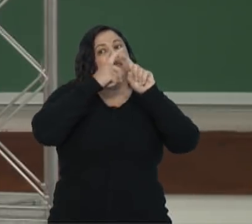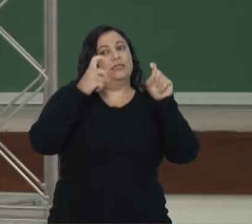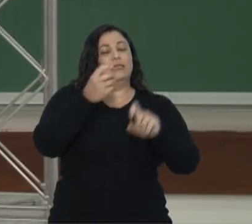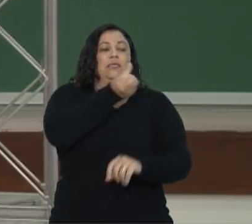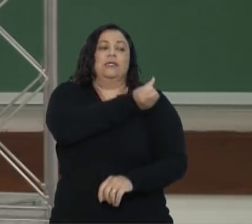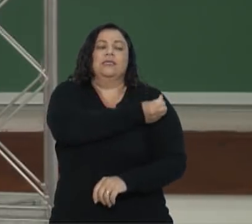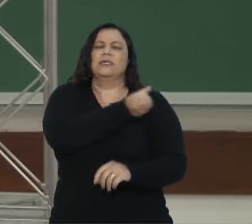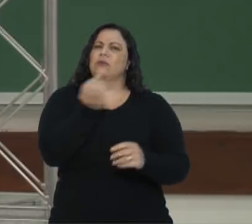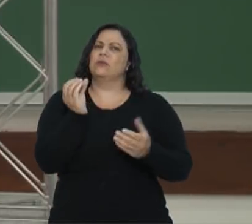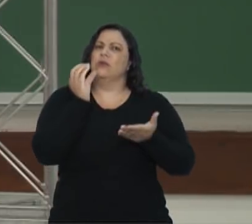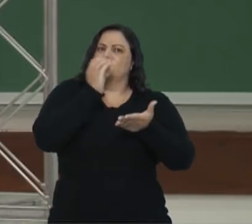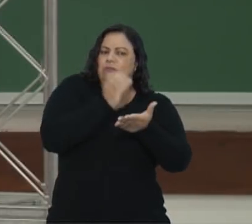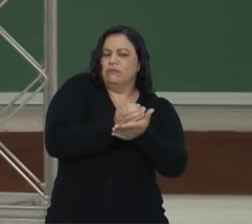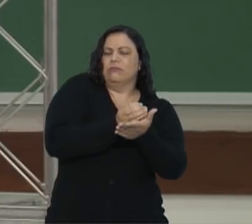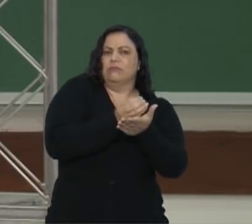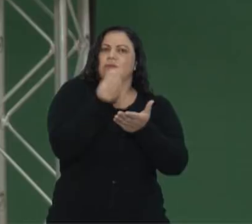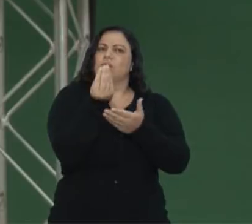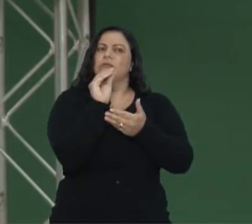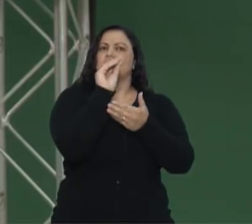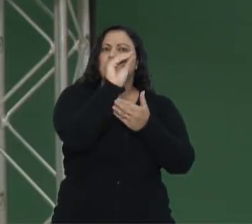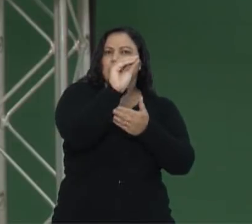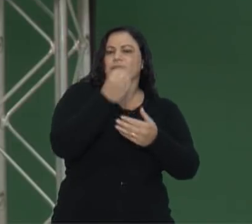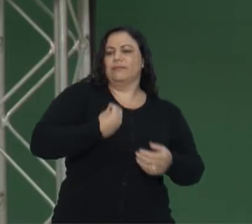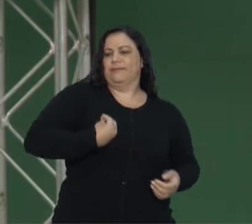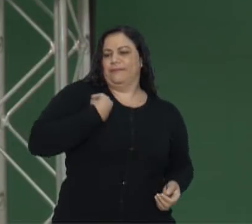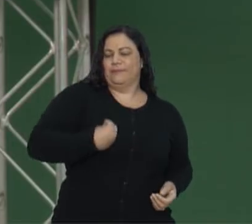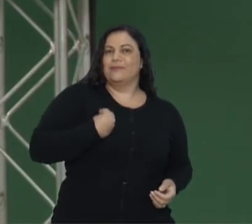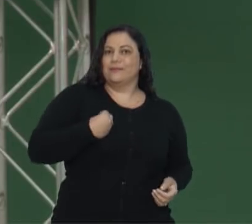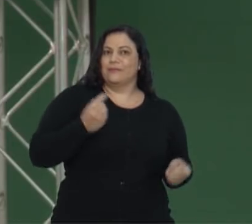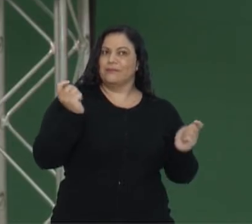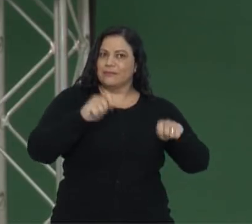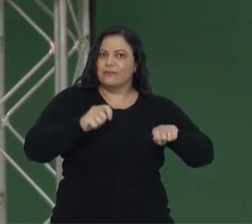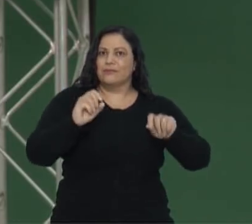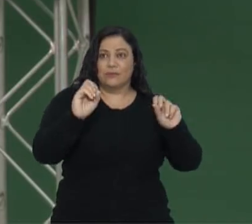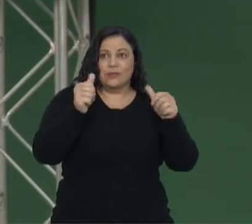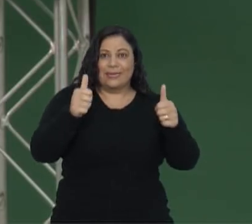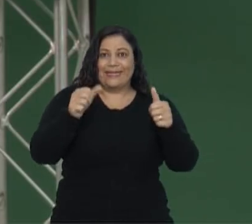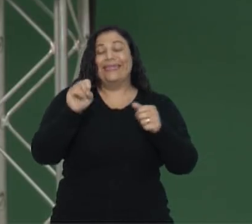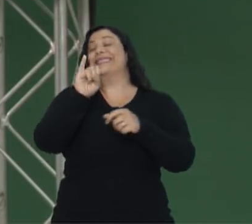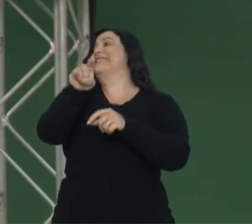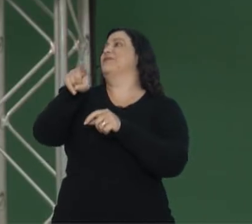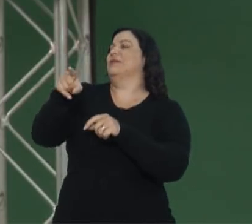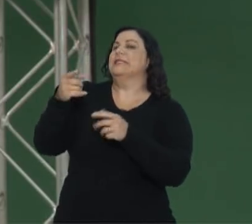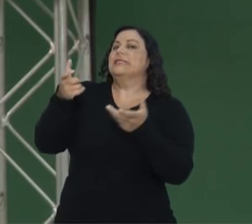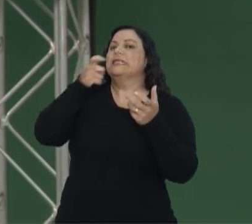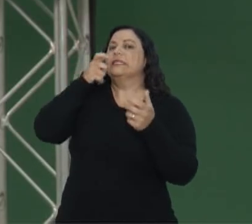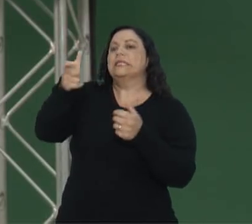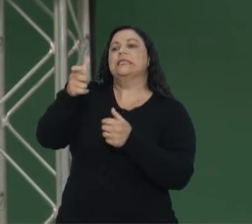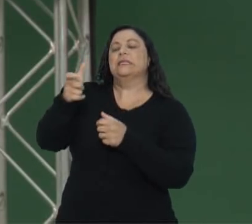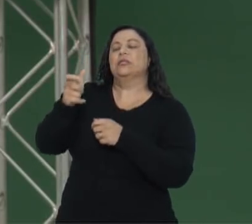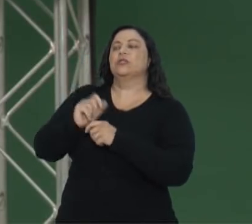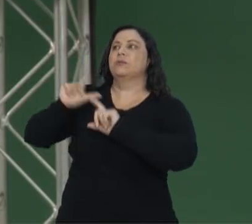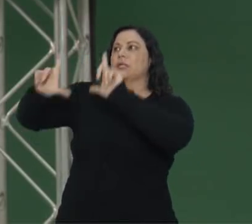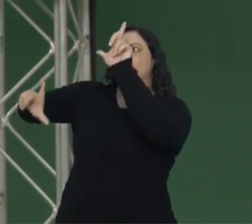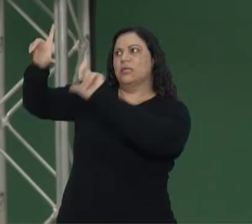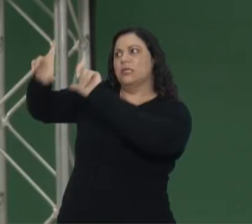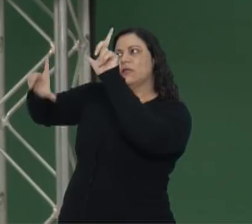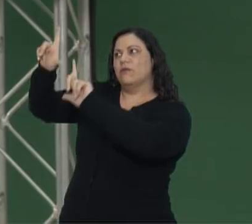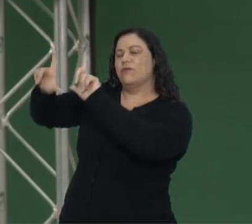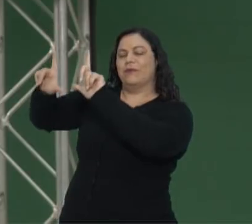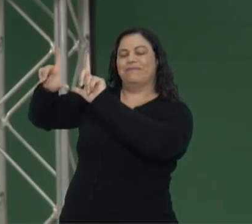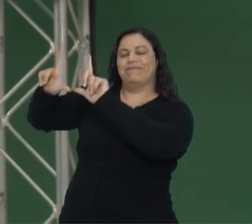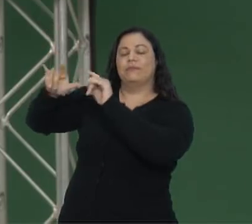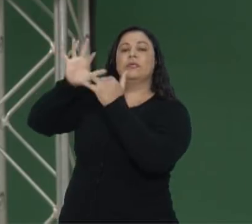registre a sua frequência. Caso você esteja acompanhando as aulas pela televisão, pelo YouTube, mas